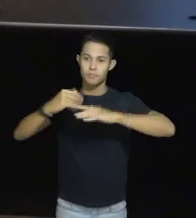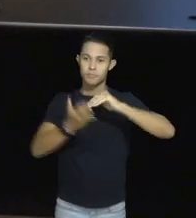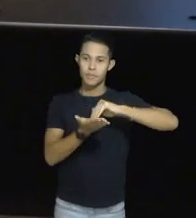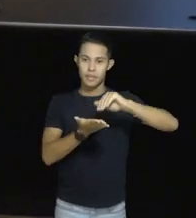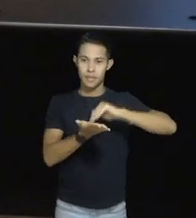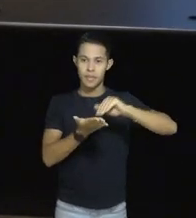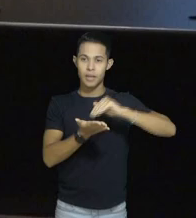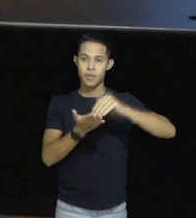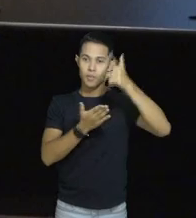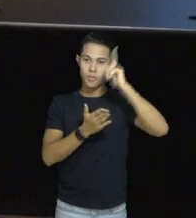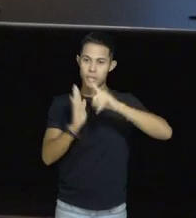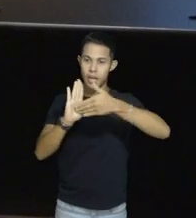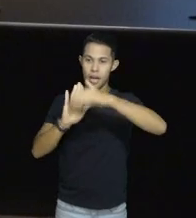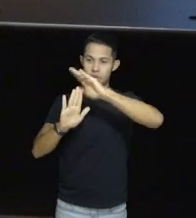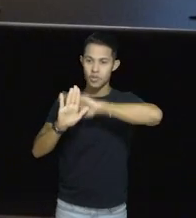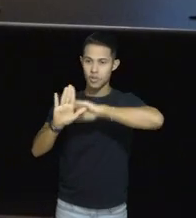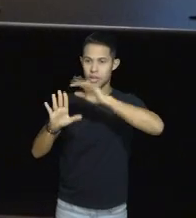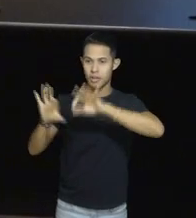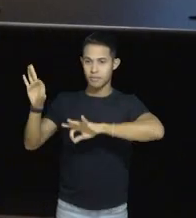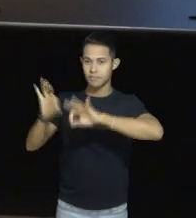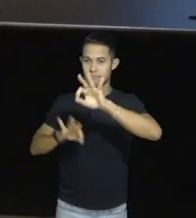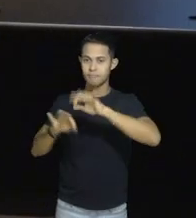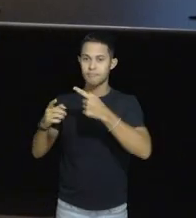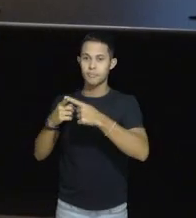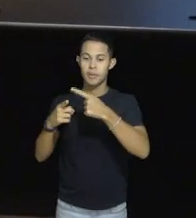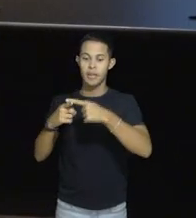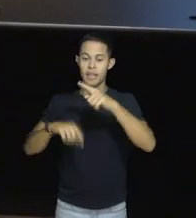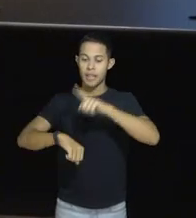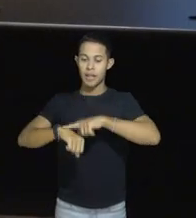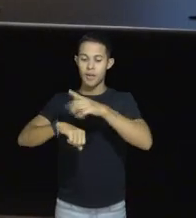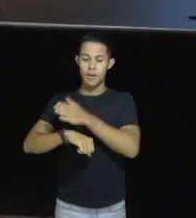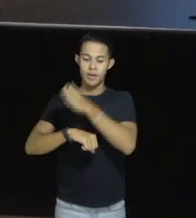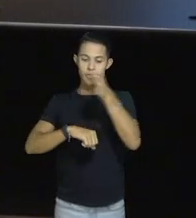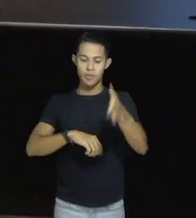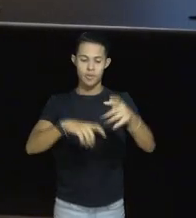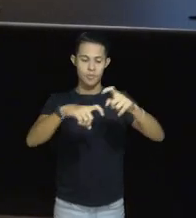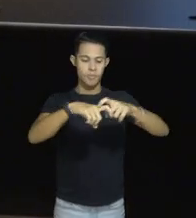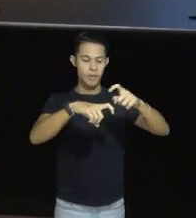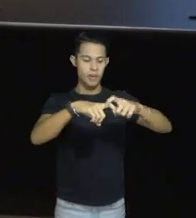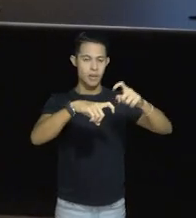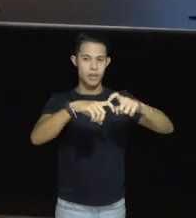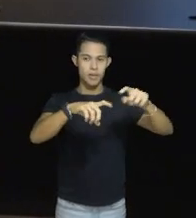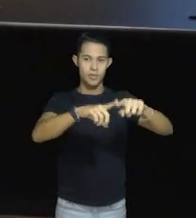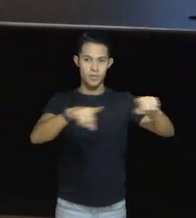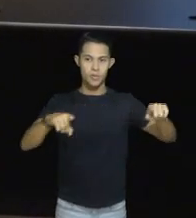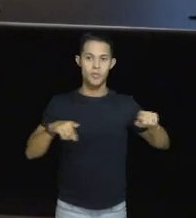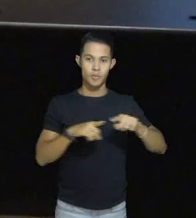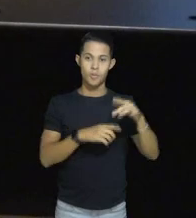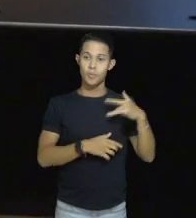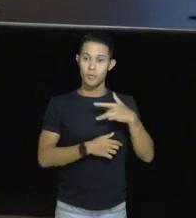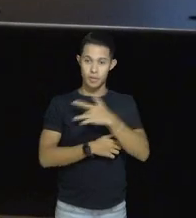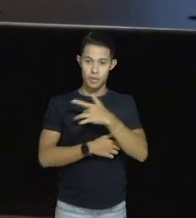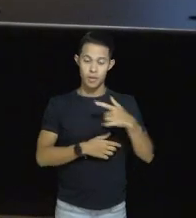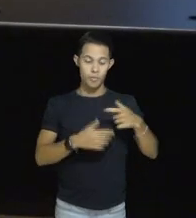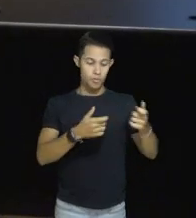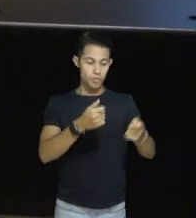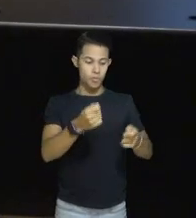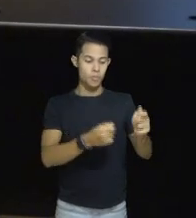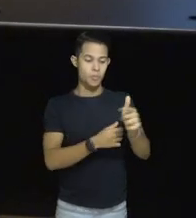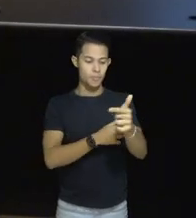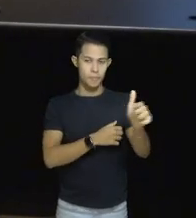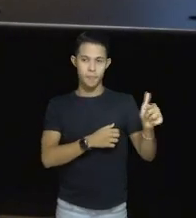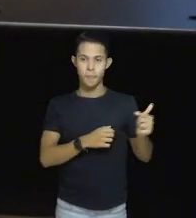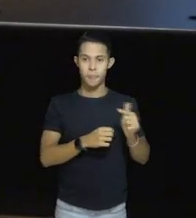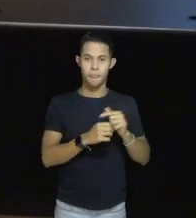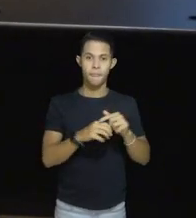a fila, porque quando ela vai para o posto de saúde, a gente não tinha esse controle, a gente acabou trazendo para a educação. Inclusive, os atendimentos